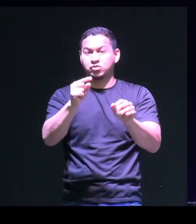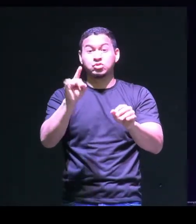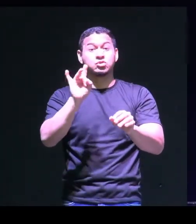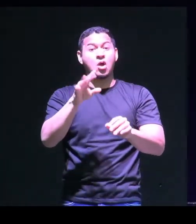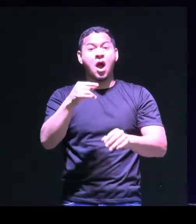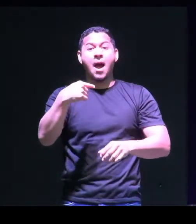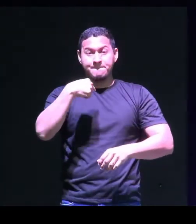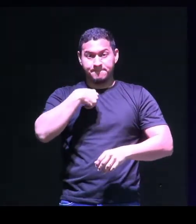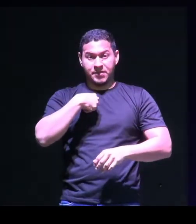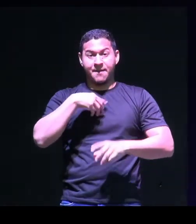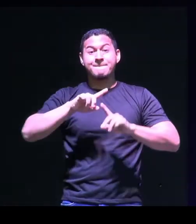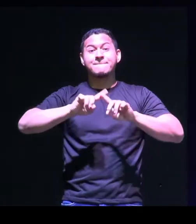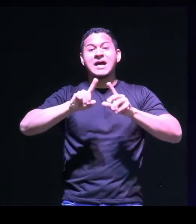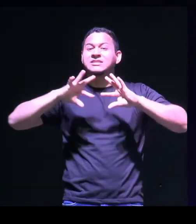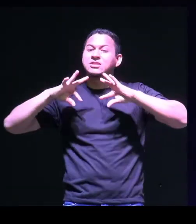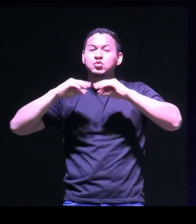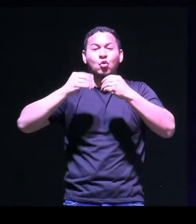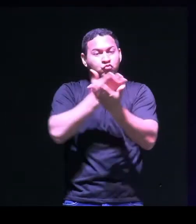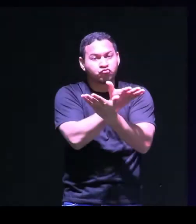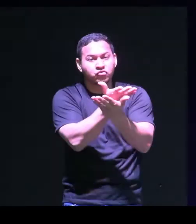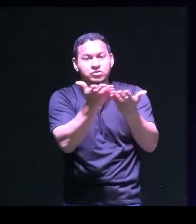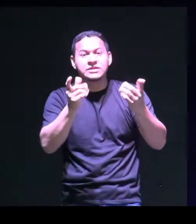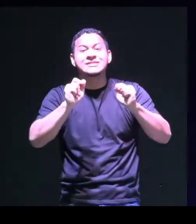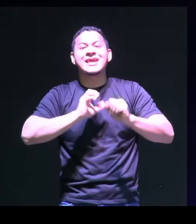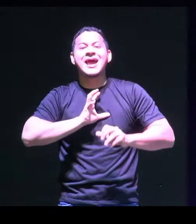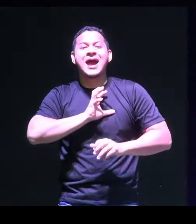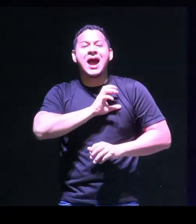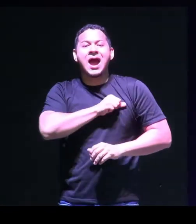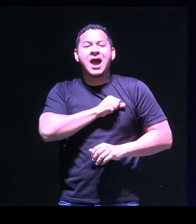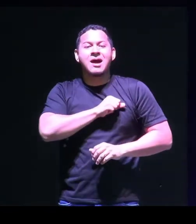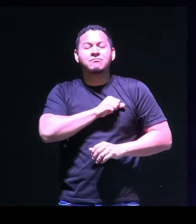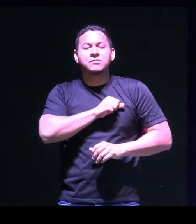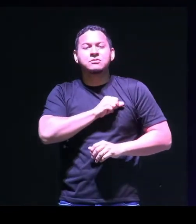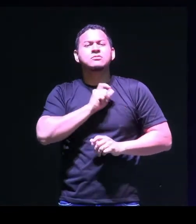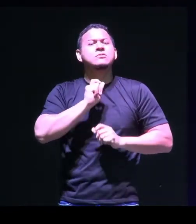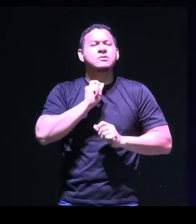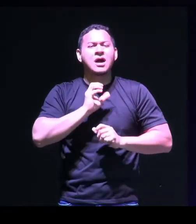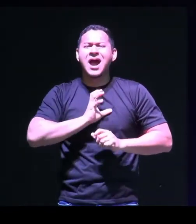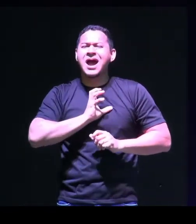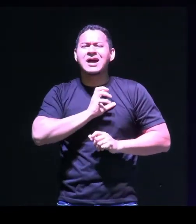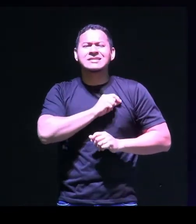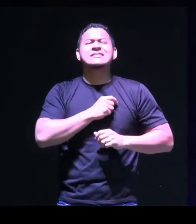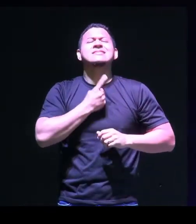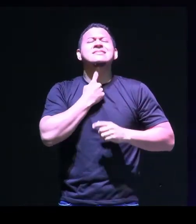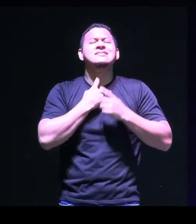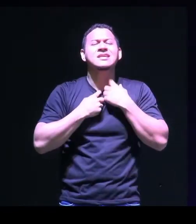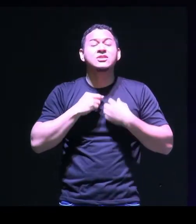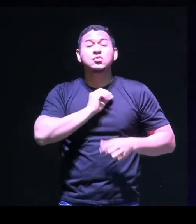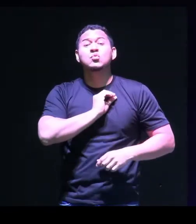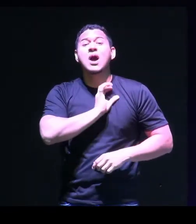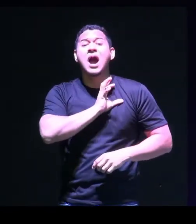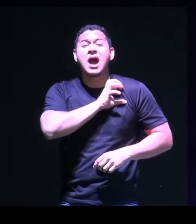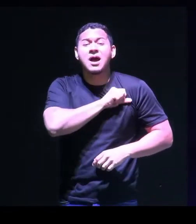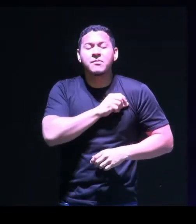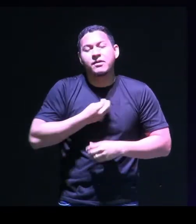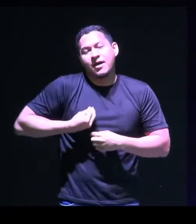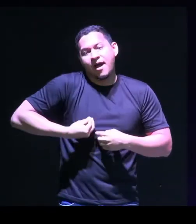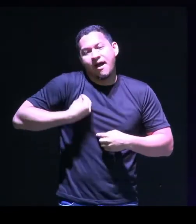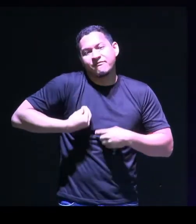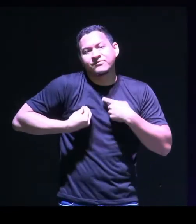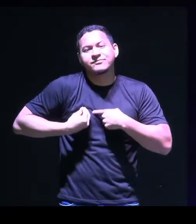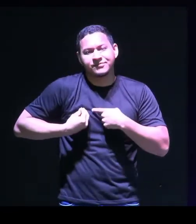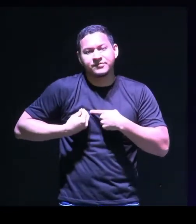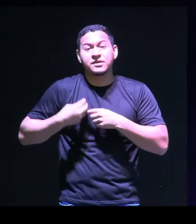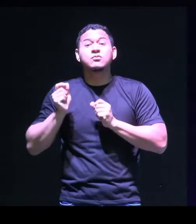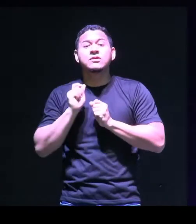mas a todos quantos amam a sua vinda, a todos quantos desejam a vinda, todos quantos estão esperando